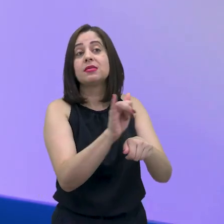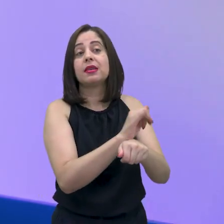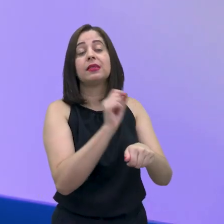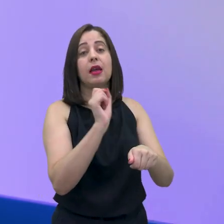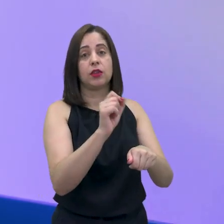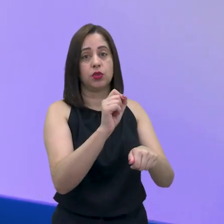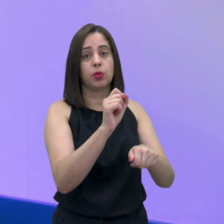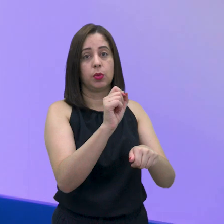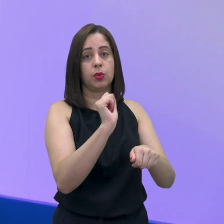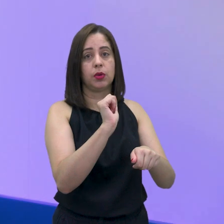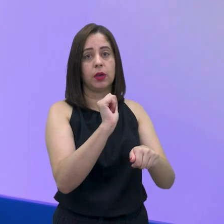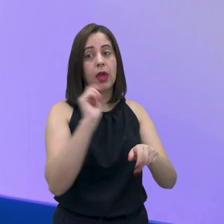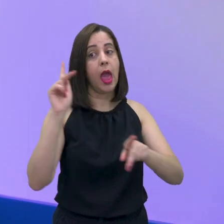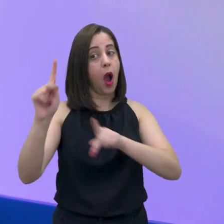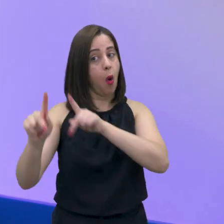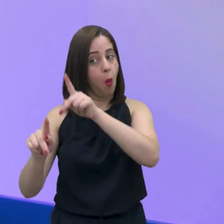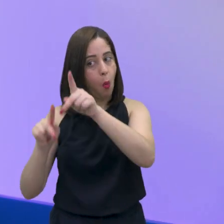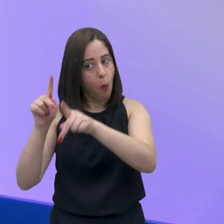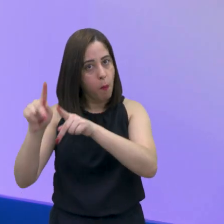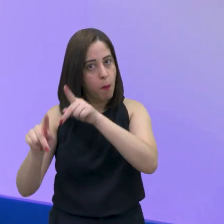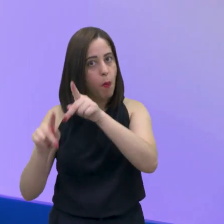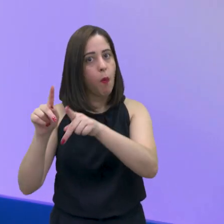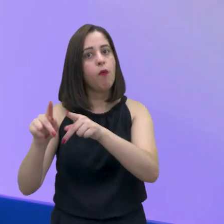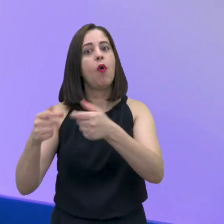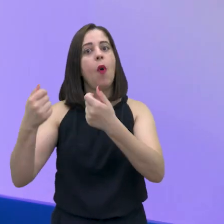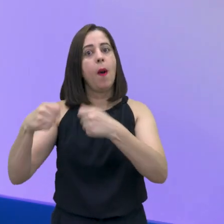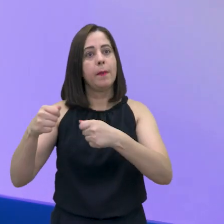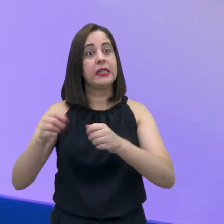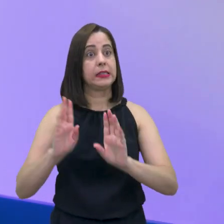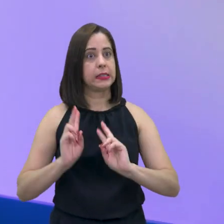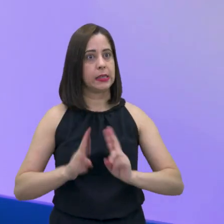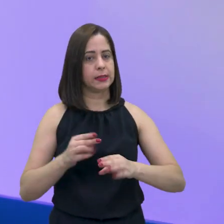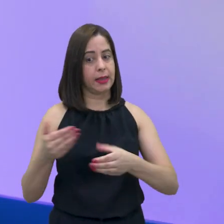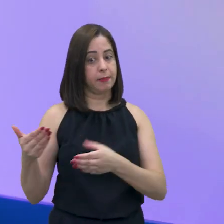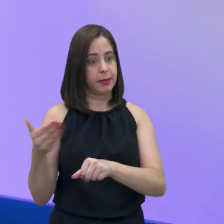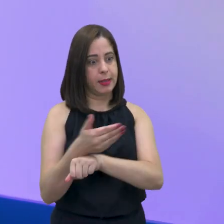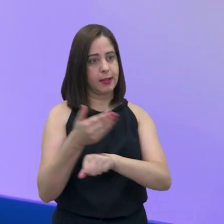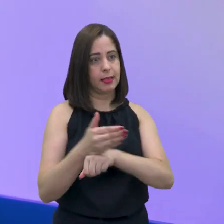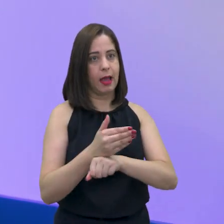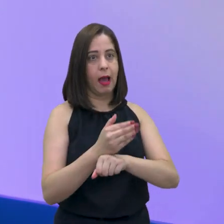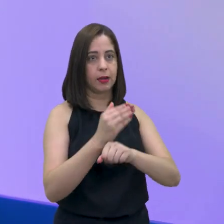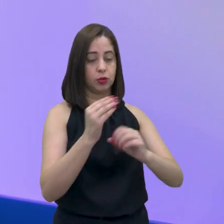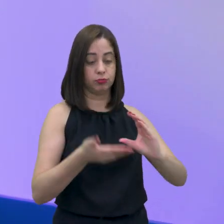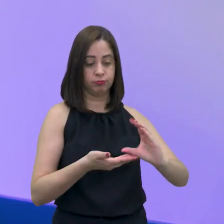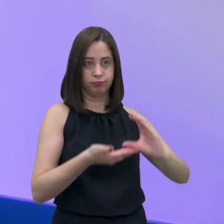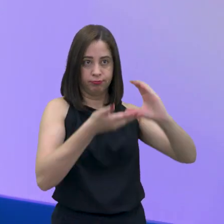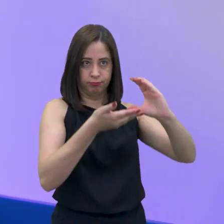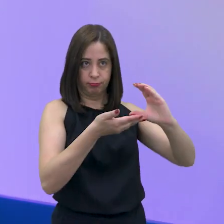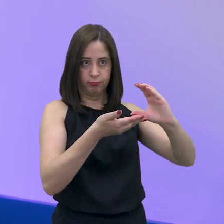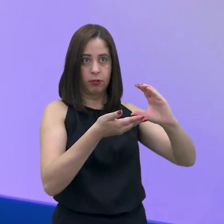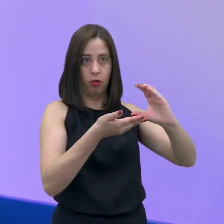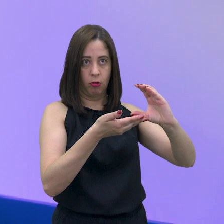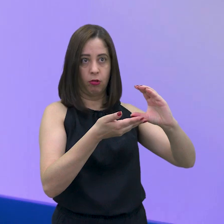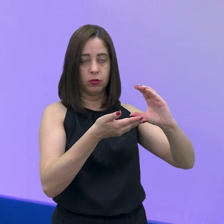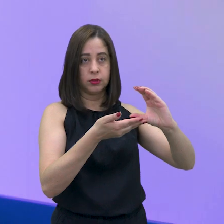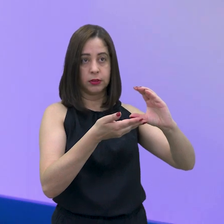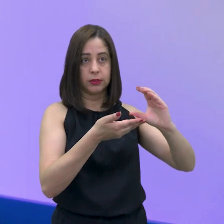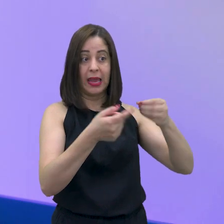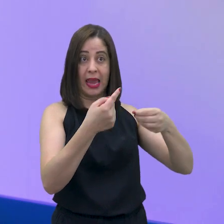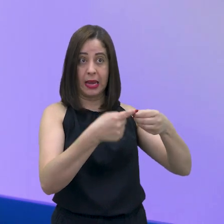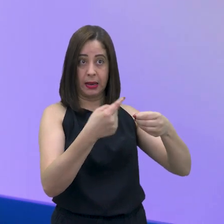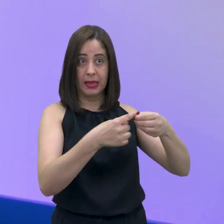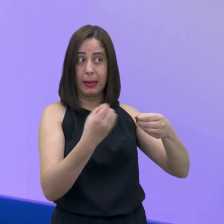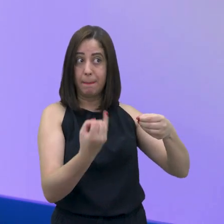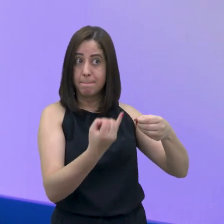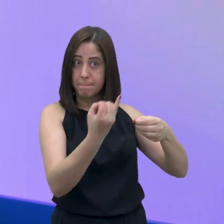se possível, né, acompanhando o dia a dia dos conselhos municipais, que são órgãos